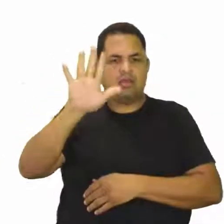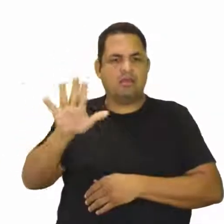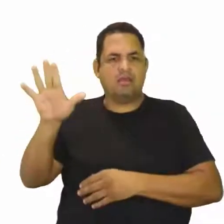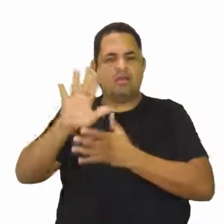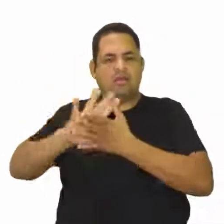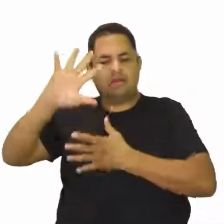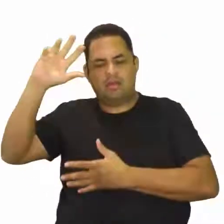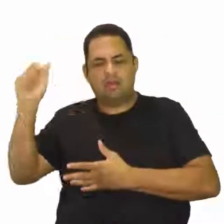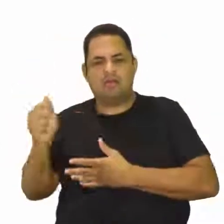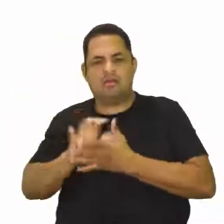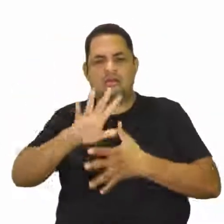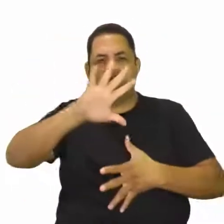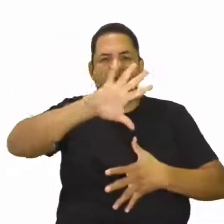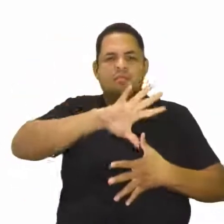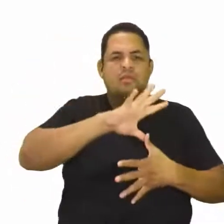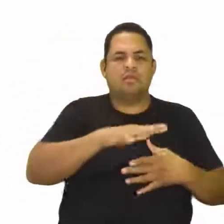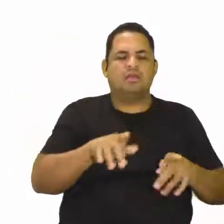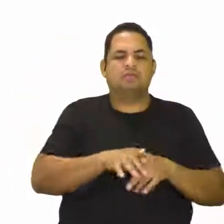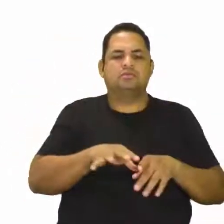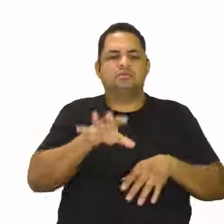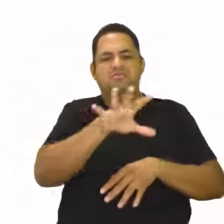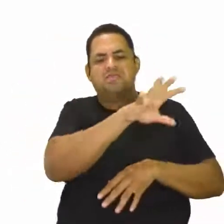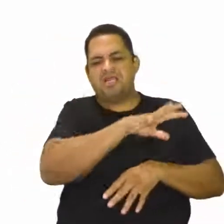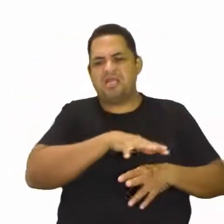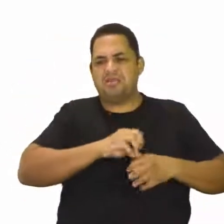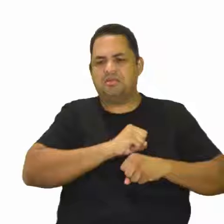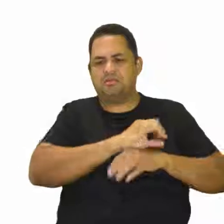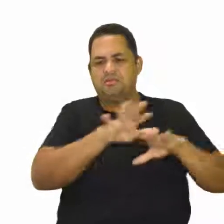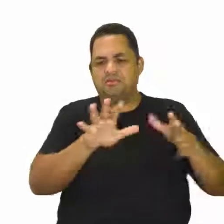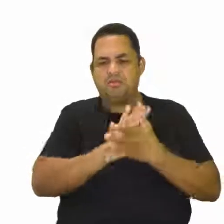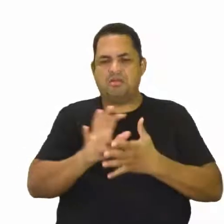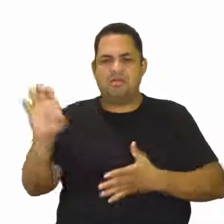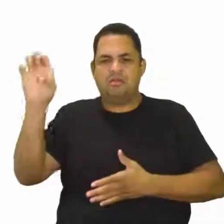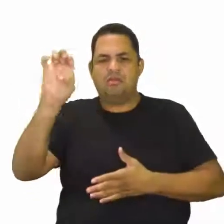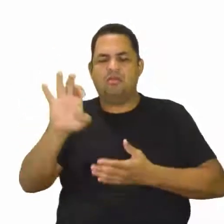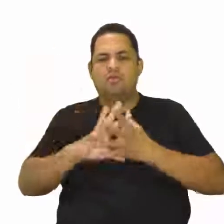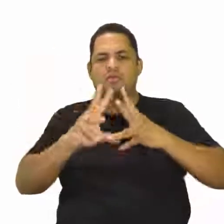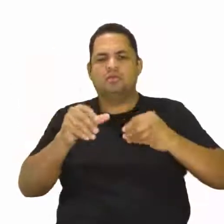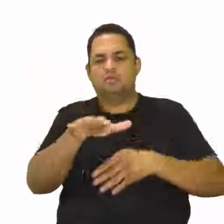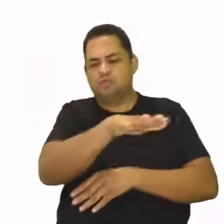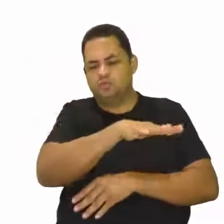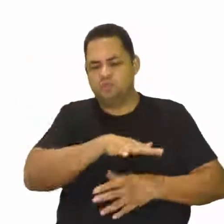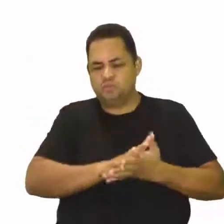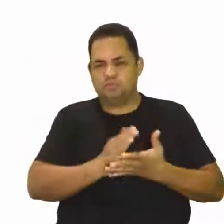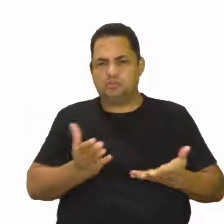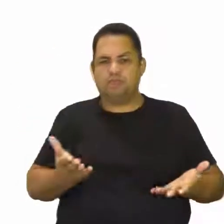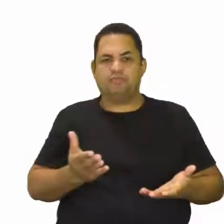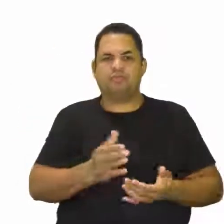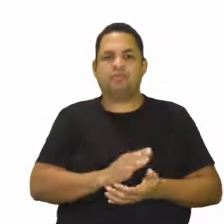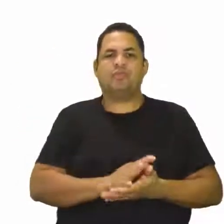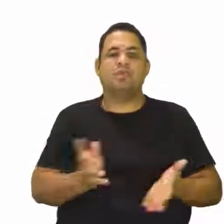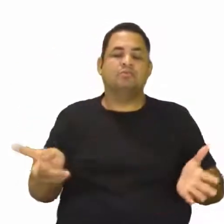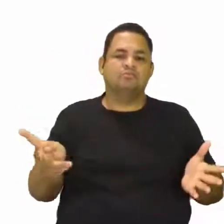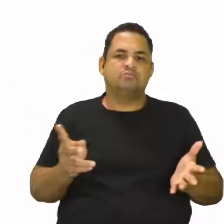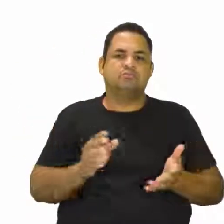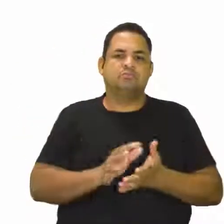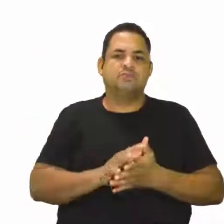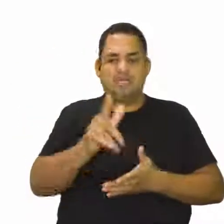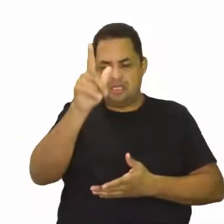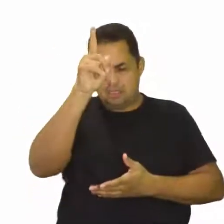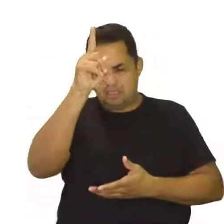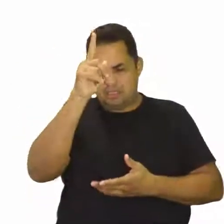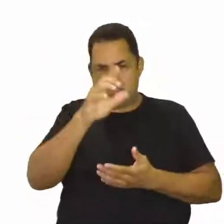Ásia, na América, espalhado pelo mundo, pela Europa como um todo estava espalhado. Inclusive, a